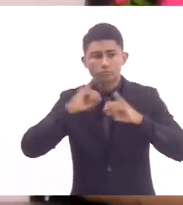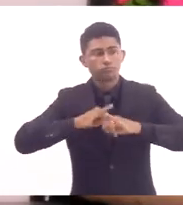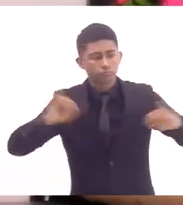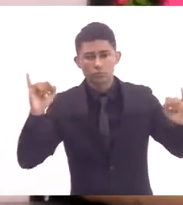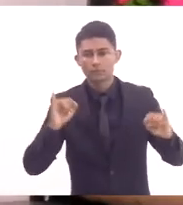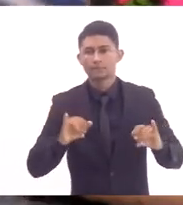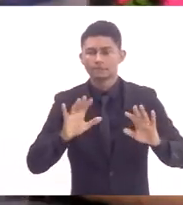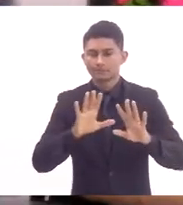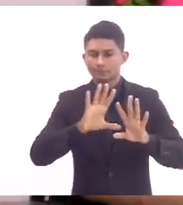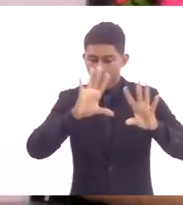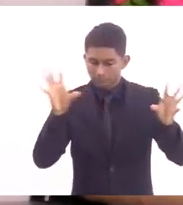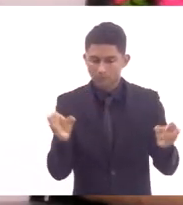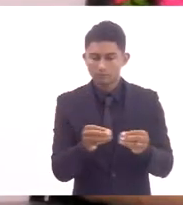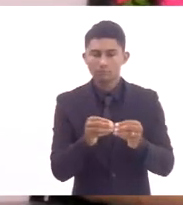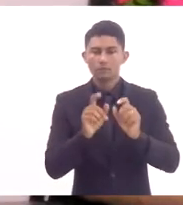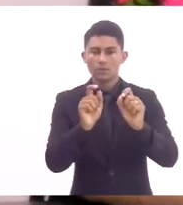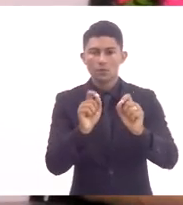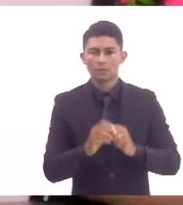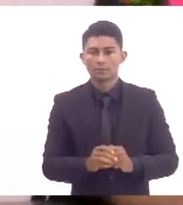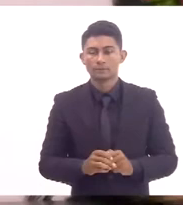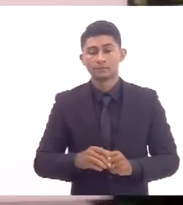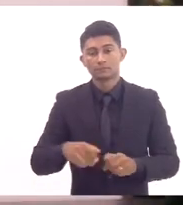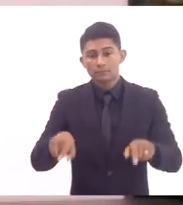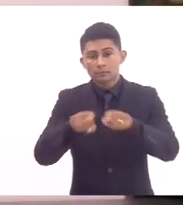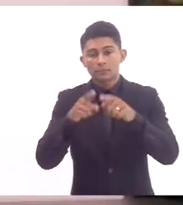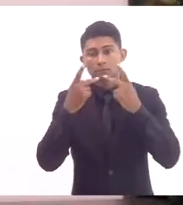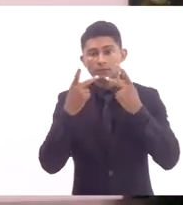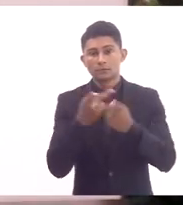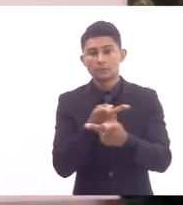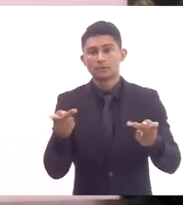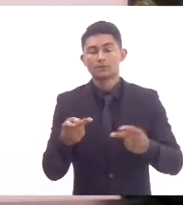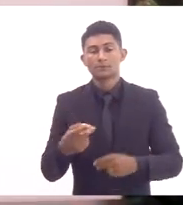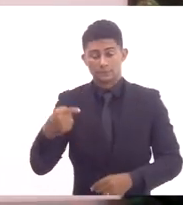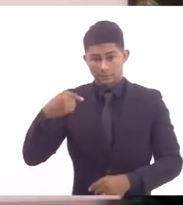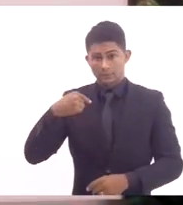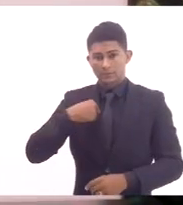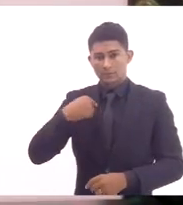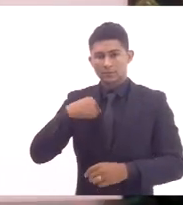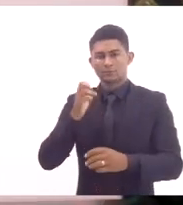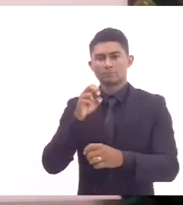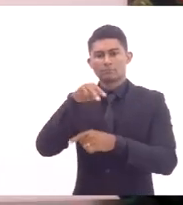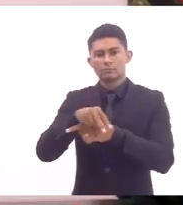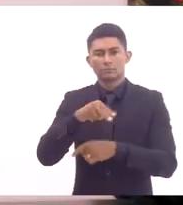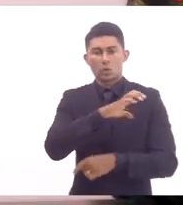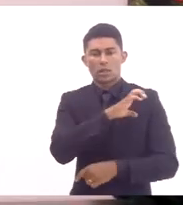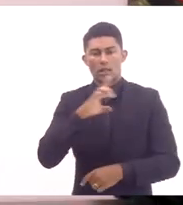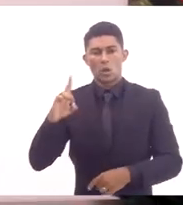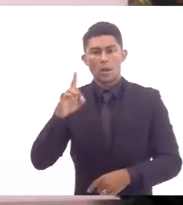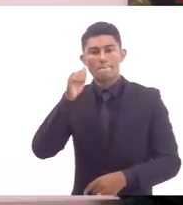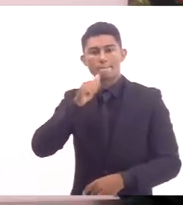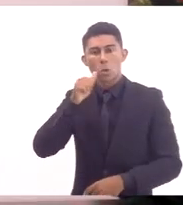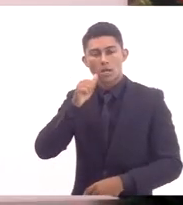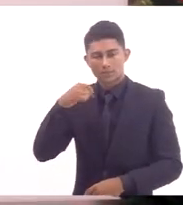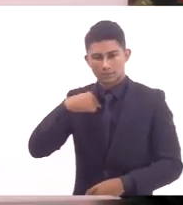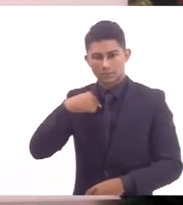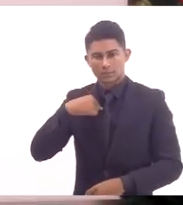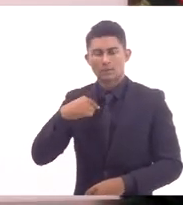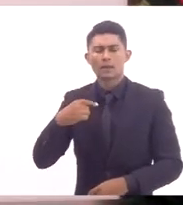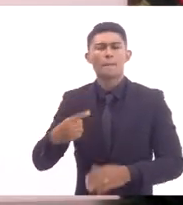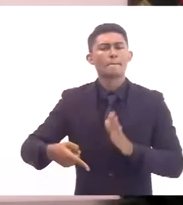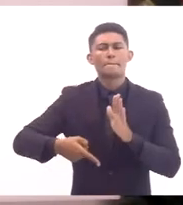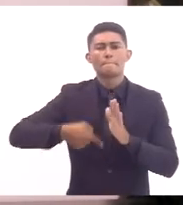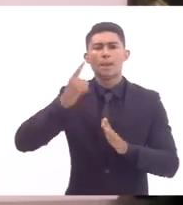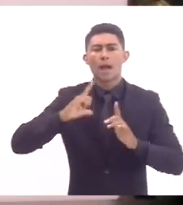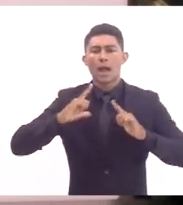para encerrar aqui Deputado eu deixo registrado que assim que eu assumir a coordenadoria da mulher o meu primeiro o primeiro ato que eu